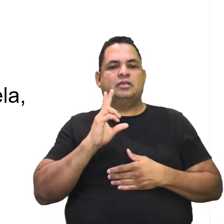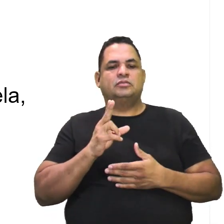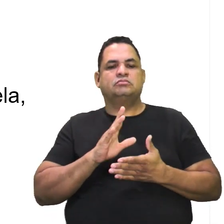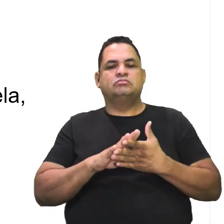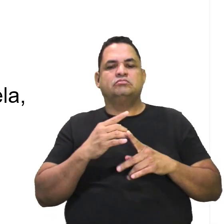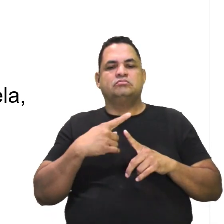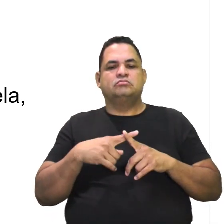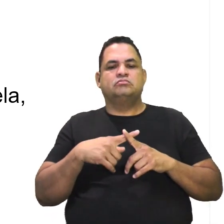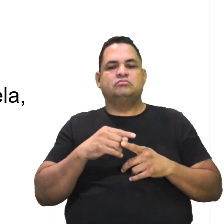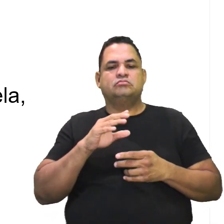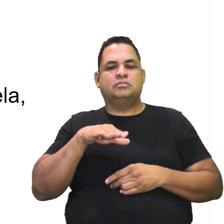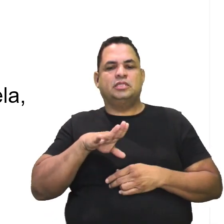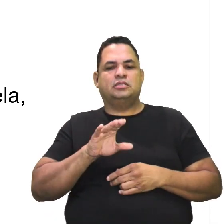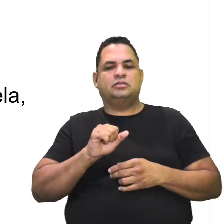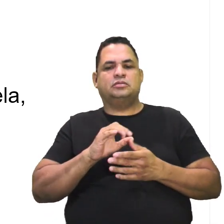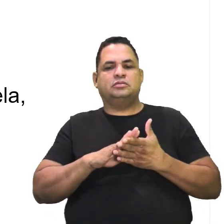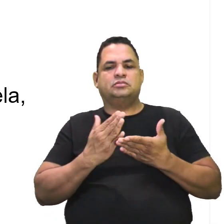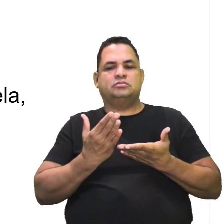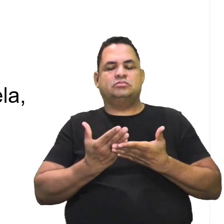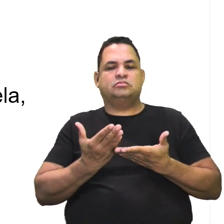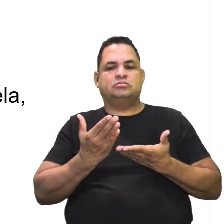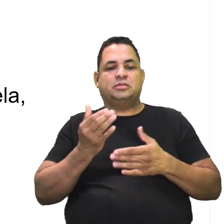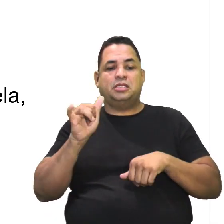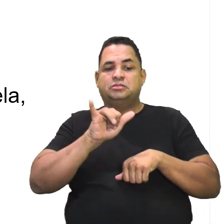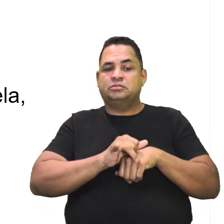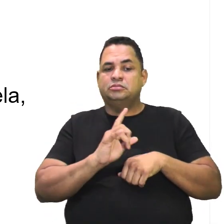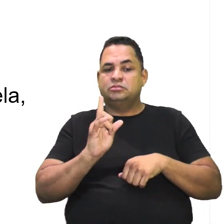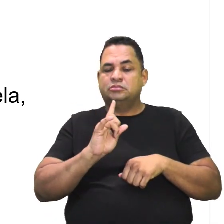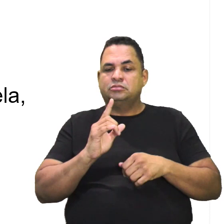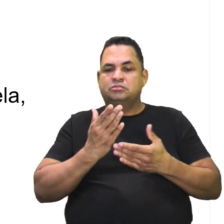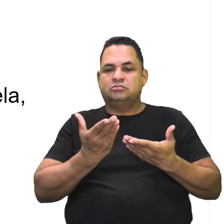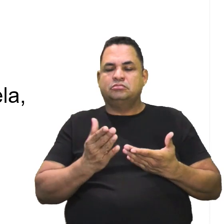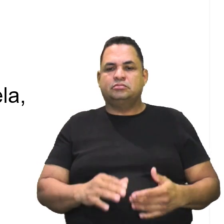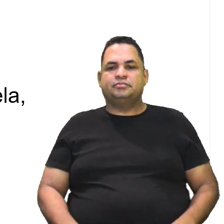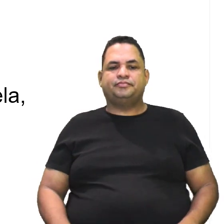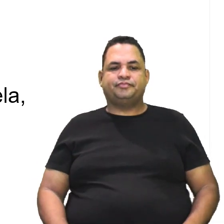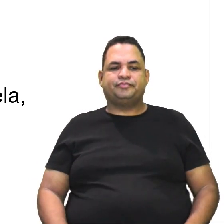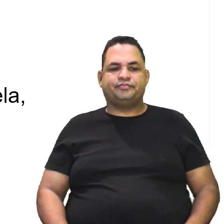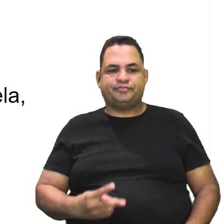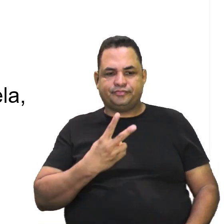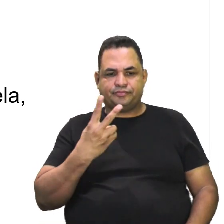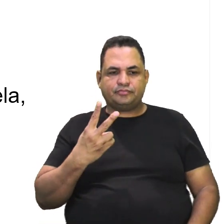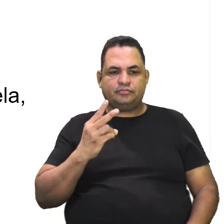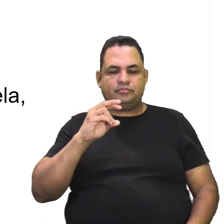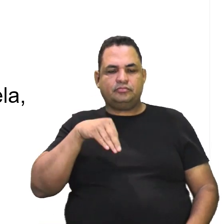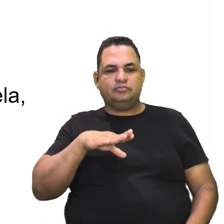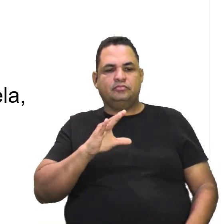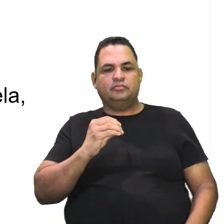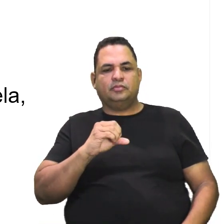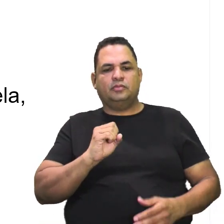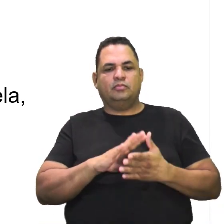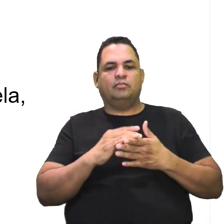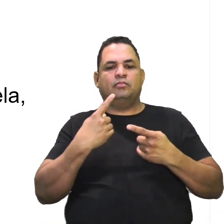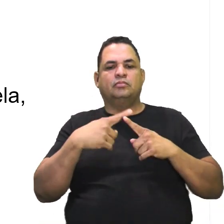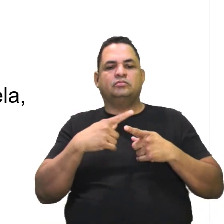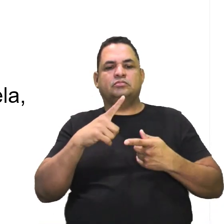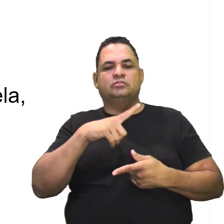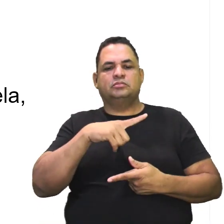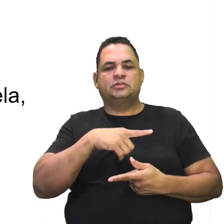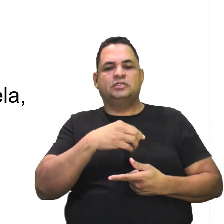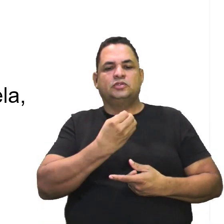só significa que elas são medidas de tendência central. E nesse caso, elas ficaram centralizadas mesmo, né? As duas. Foi o Marco,